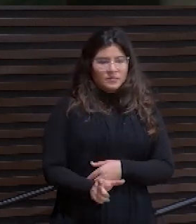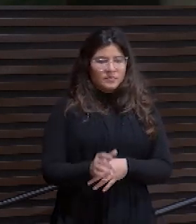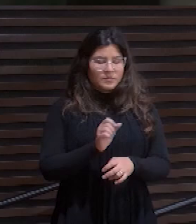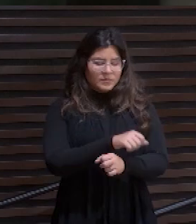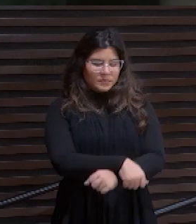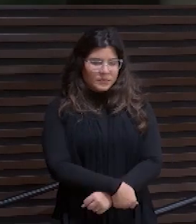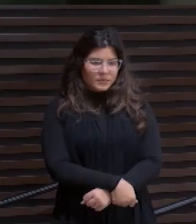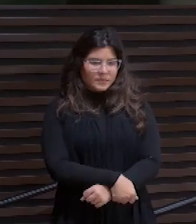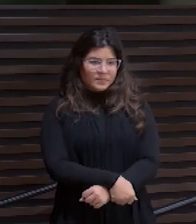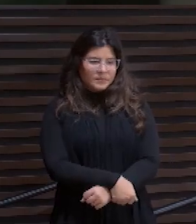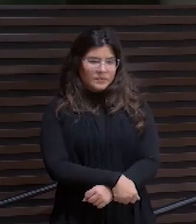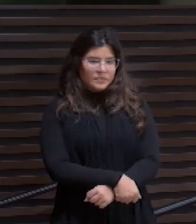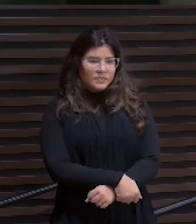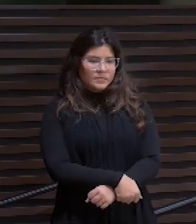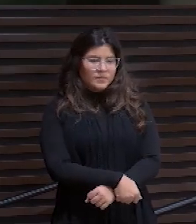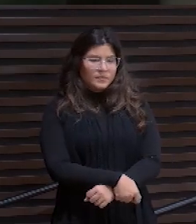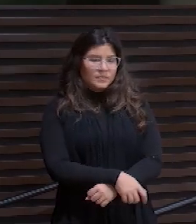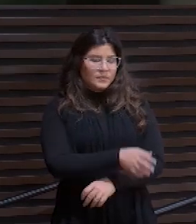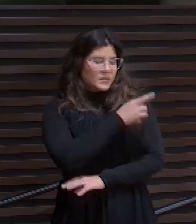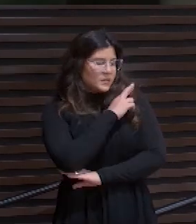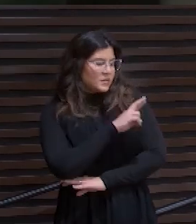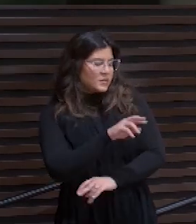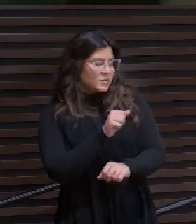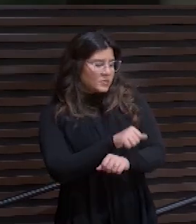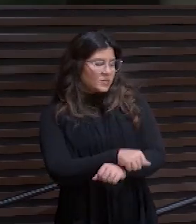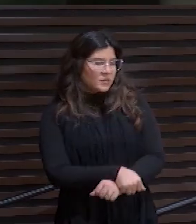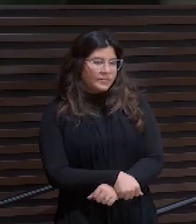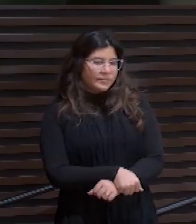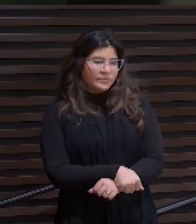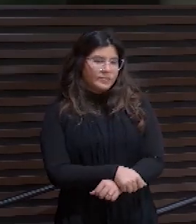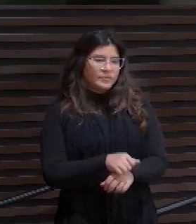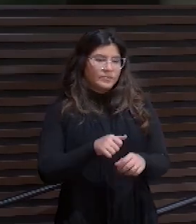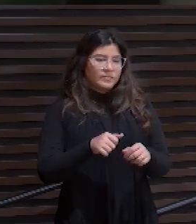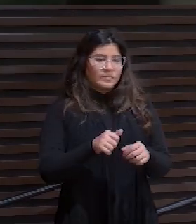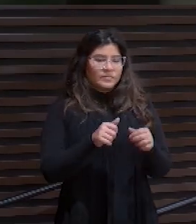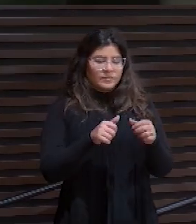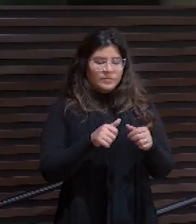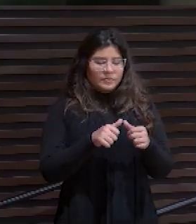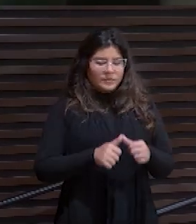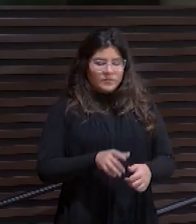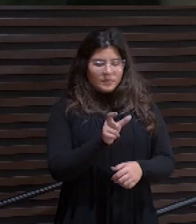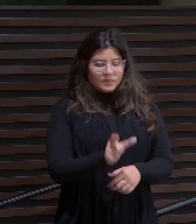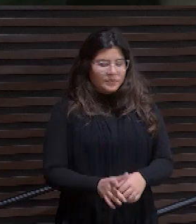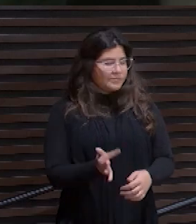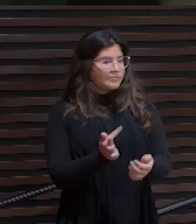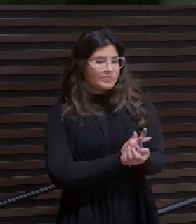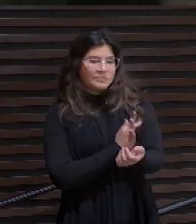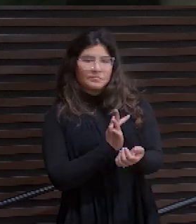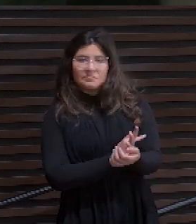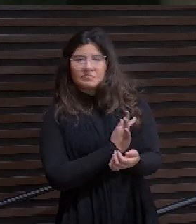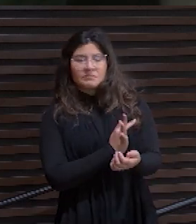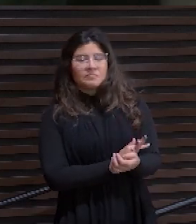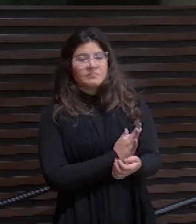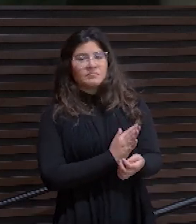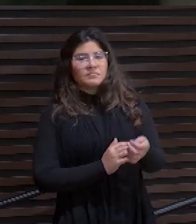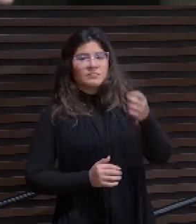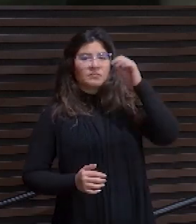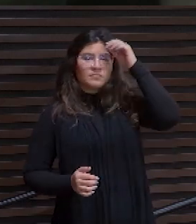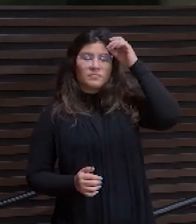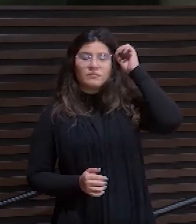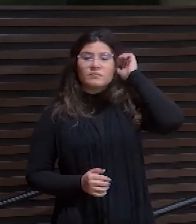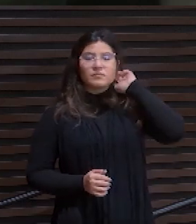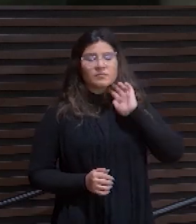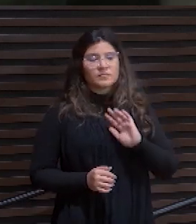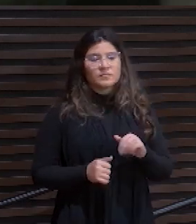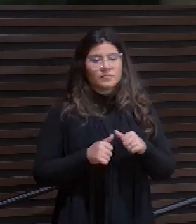escravidão da religião. Então essa pessoa não suporta, ela não contém. E aí, isso se